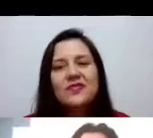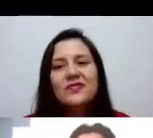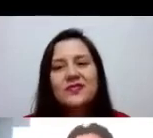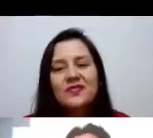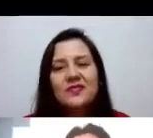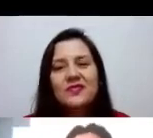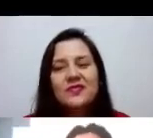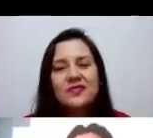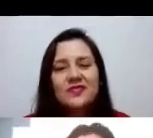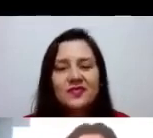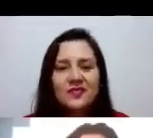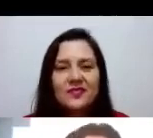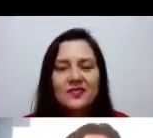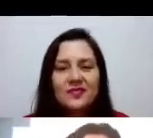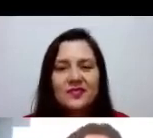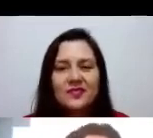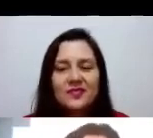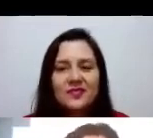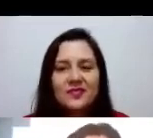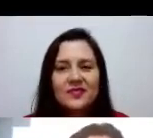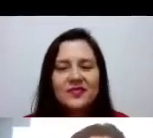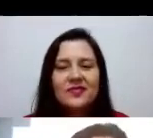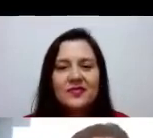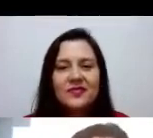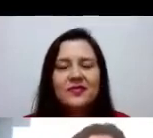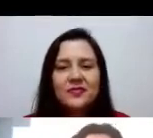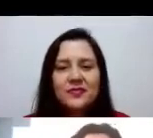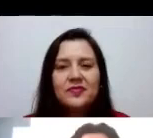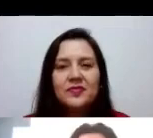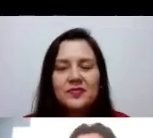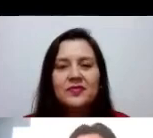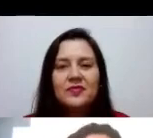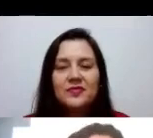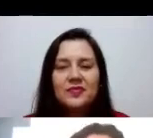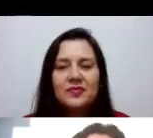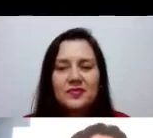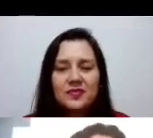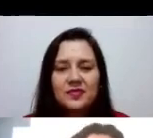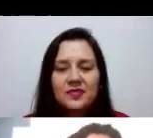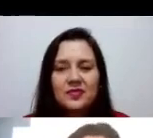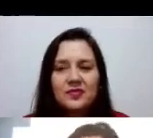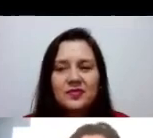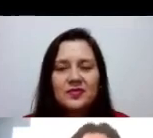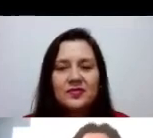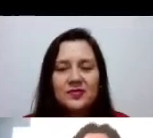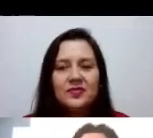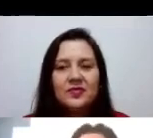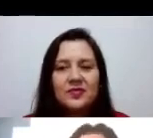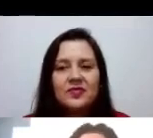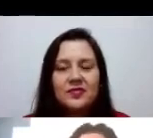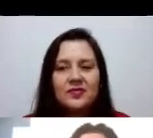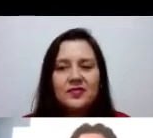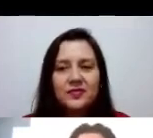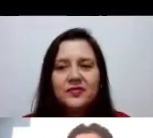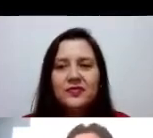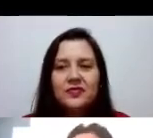outra. Mas acho que é o mais importante, o dia que você não estiver mais junto com a sua equipe, ou por algum motivo você for transferido para uma outra equipe, aquela